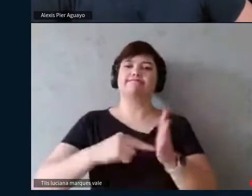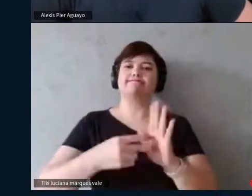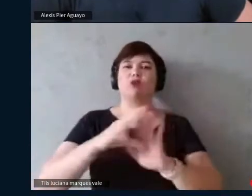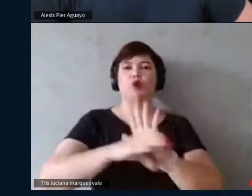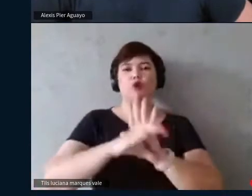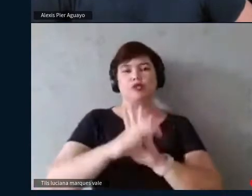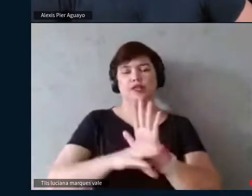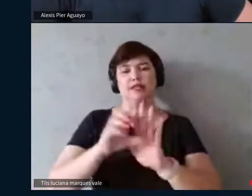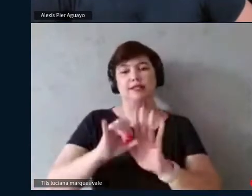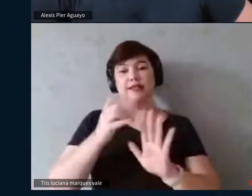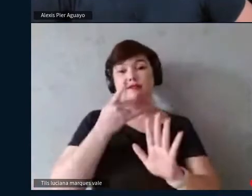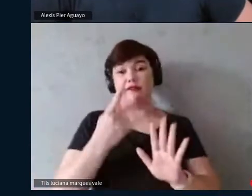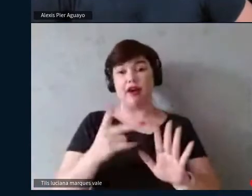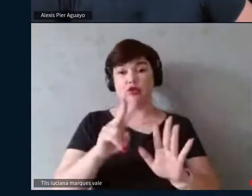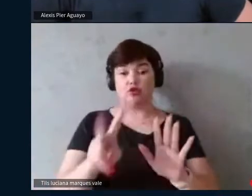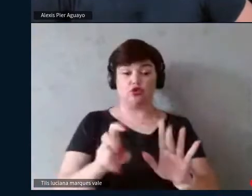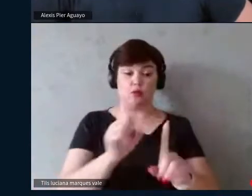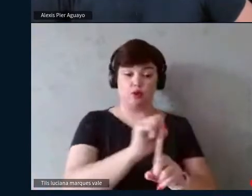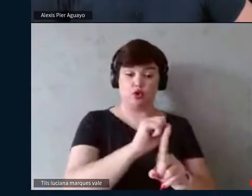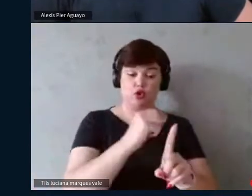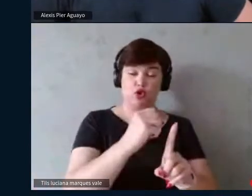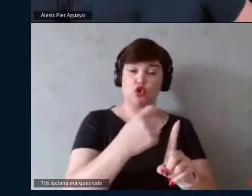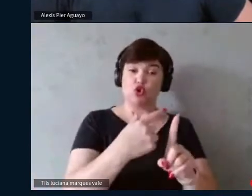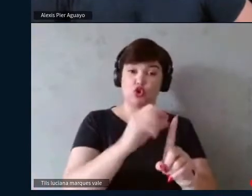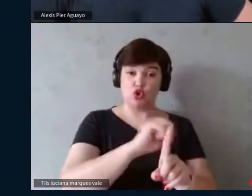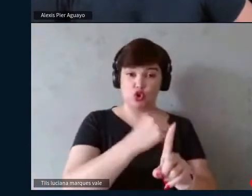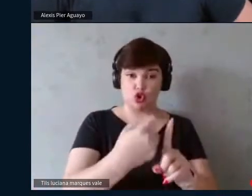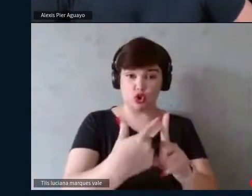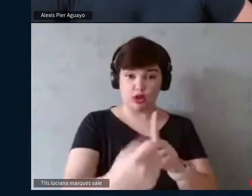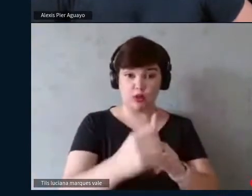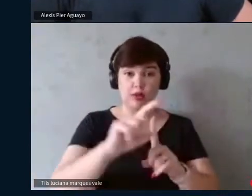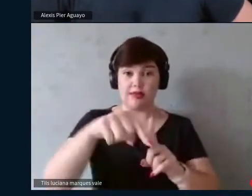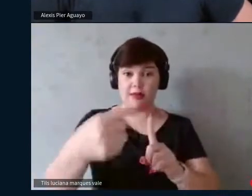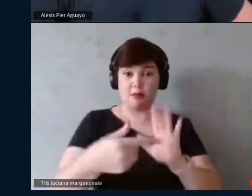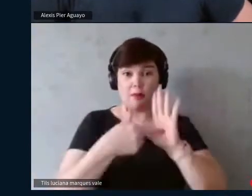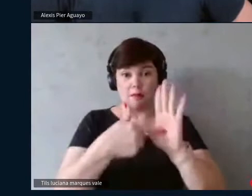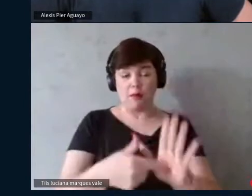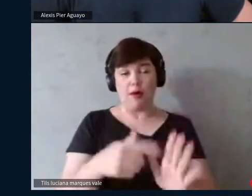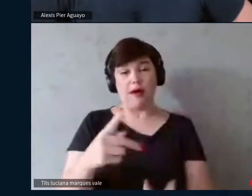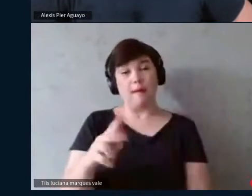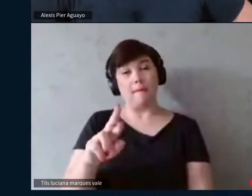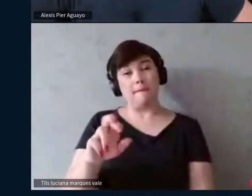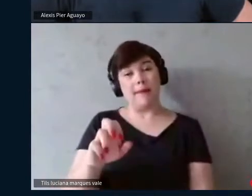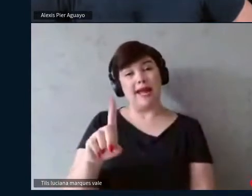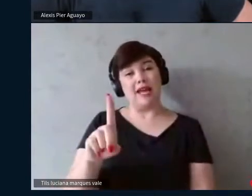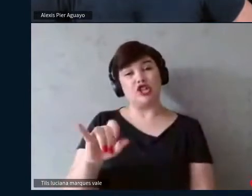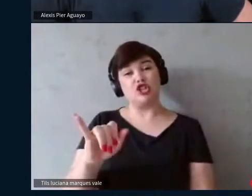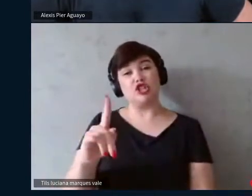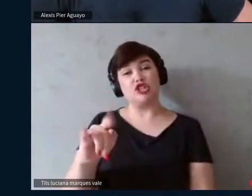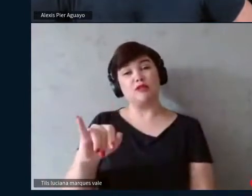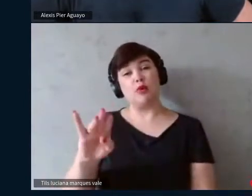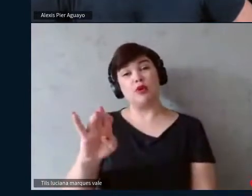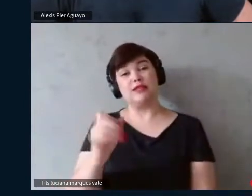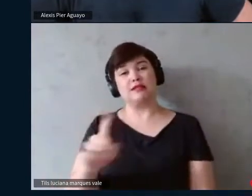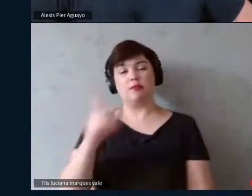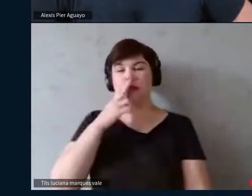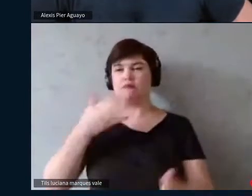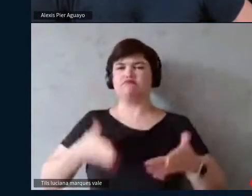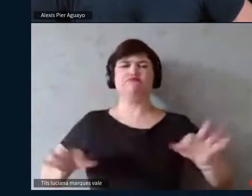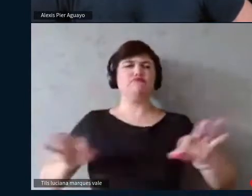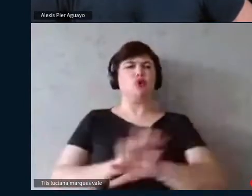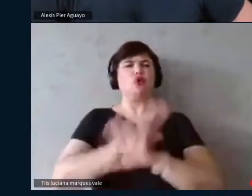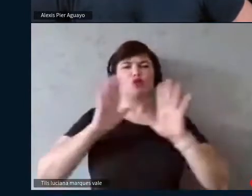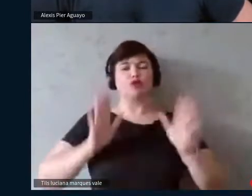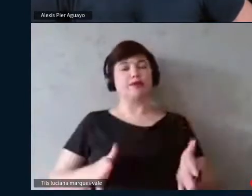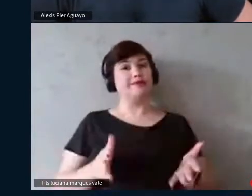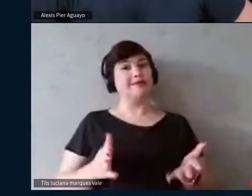o sociolinguístico logo de cara, e depois aparece uma predisposição parcialmente inata no seu trabalho... Alguma